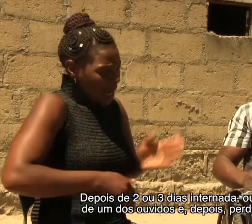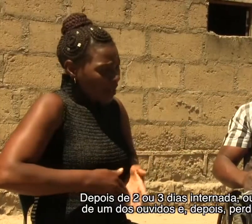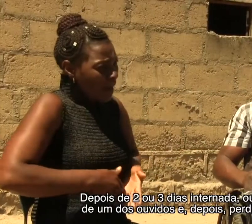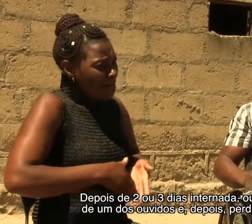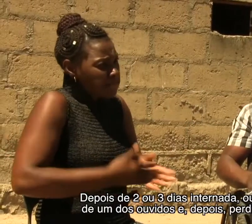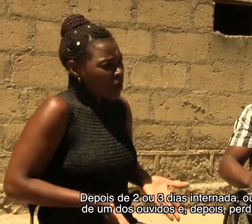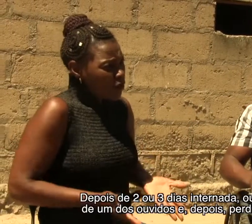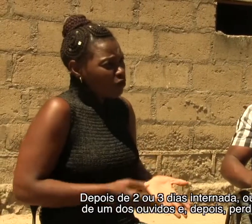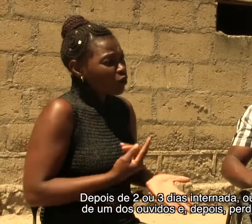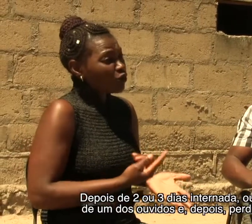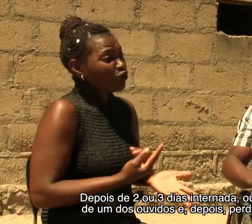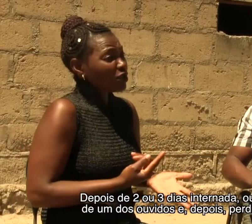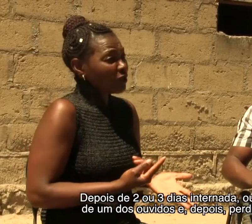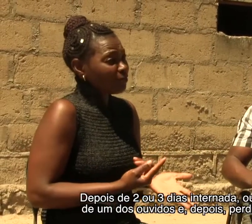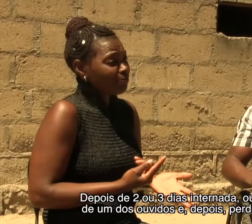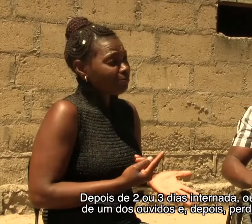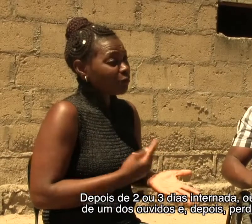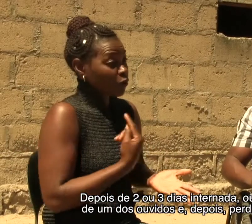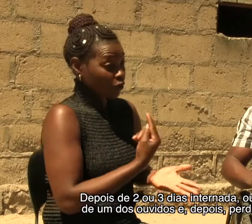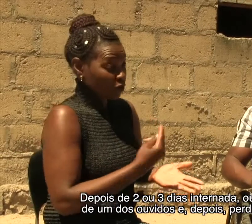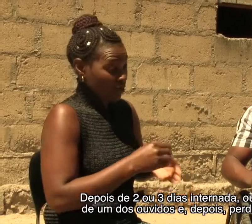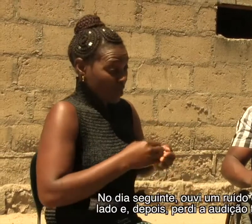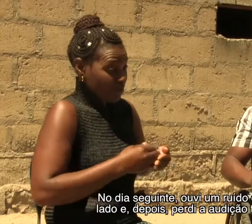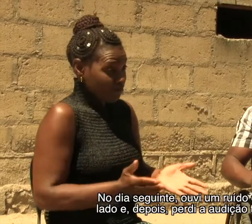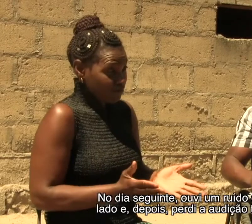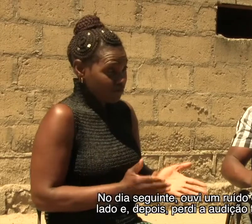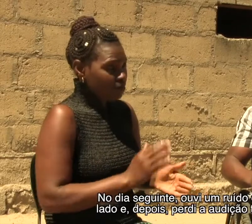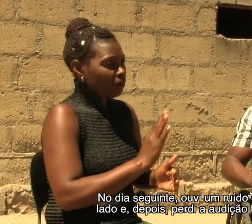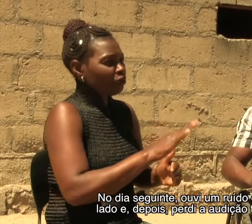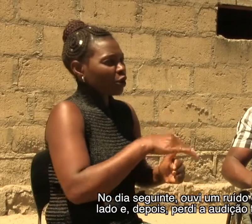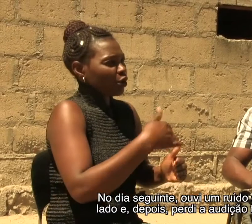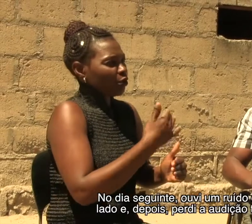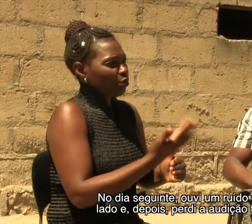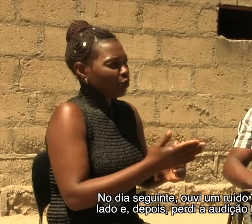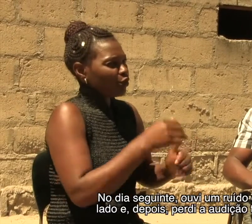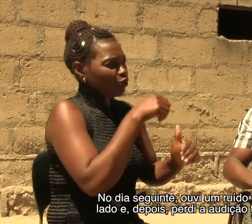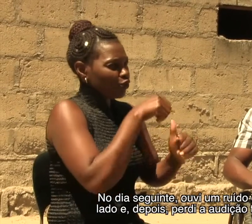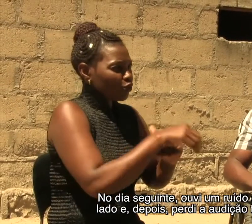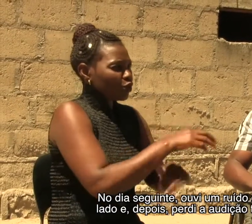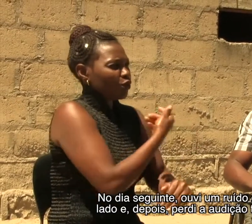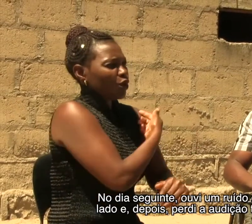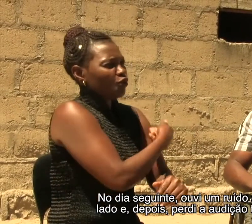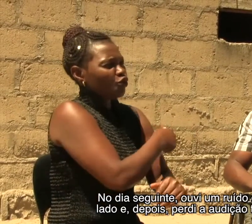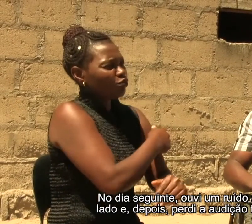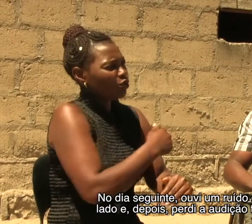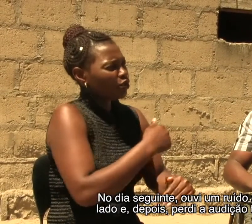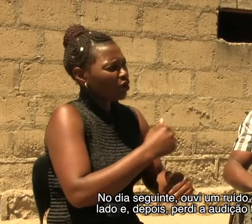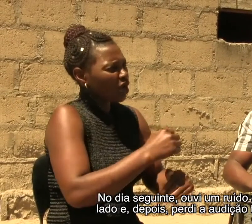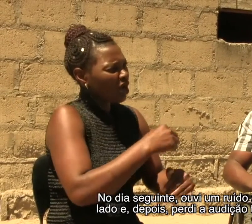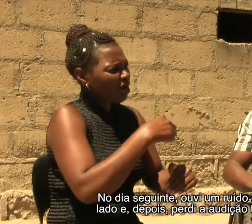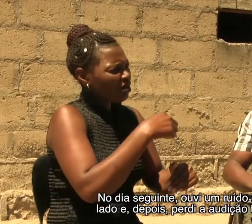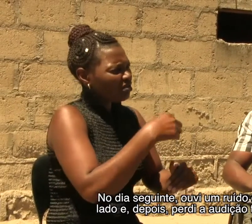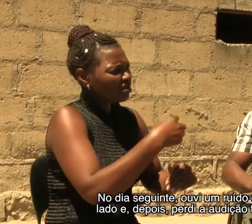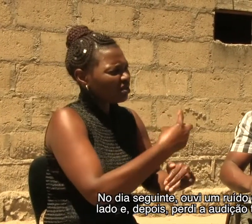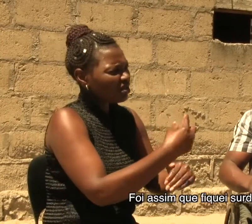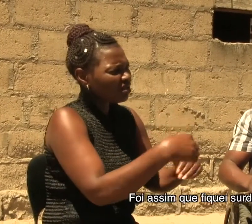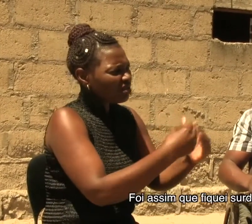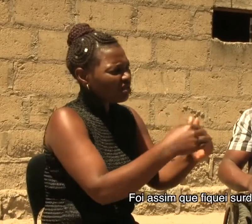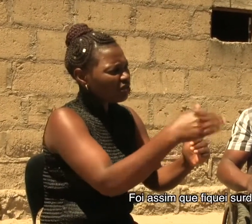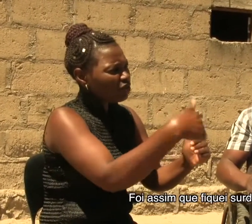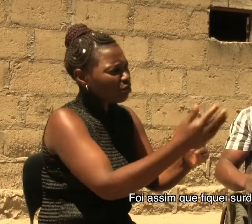e depois perdi a audição. No dia seguinte, ouvi um ruído do outro lado e depois perdi